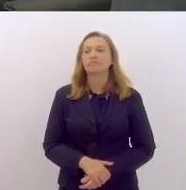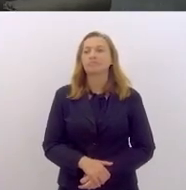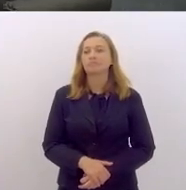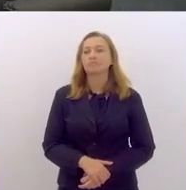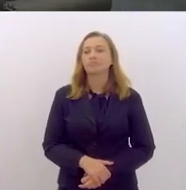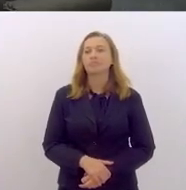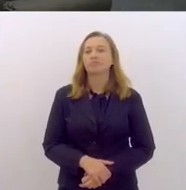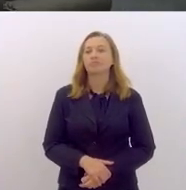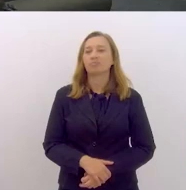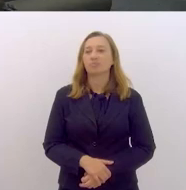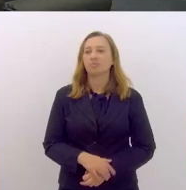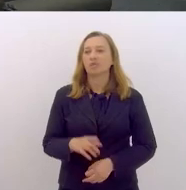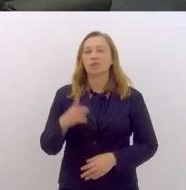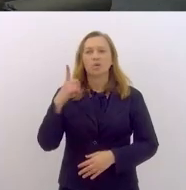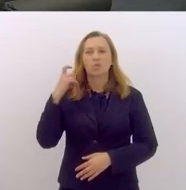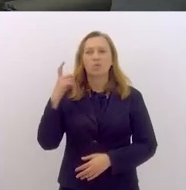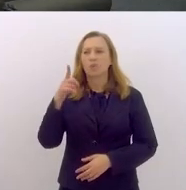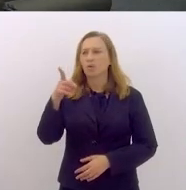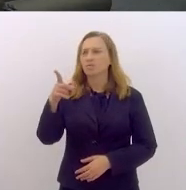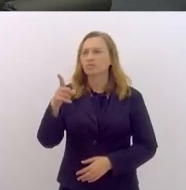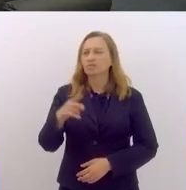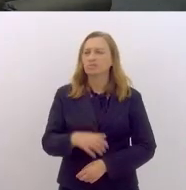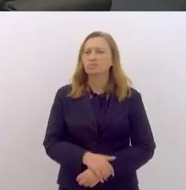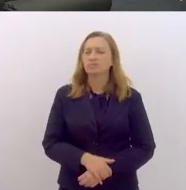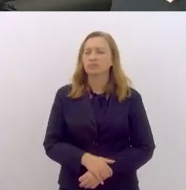Está fechado aqui e está vazando o áudio aqui.